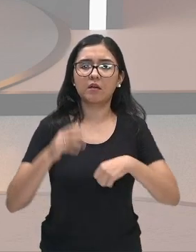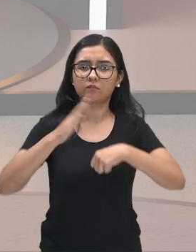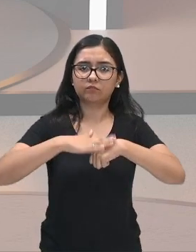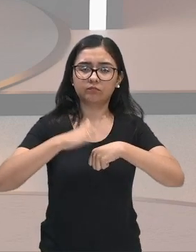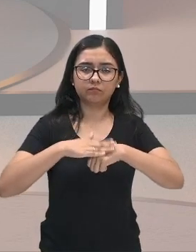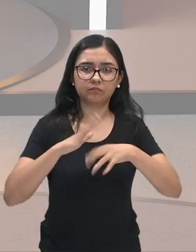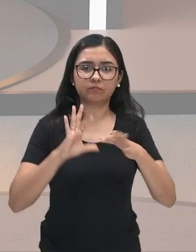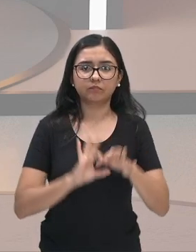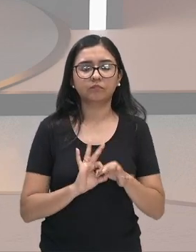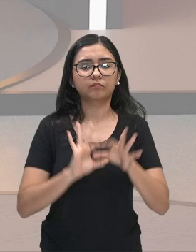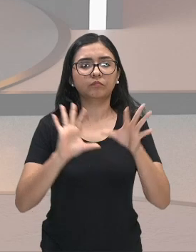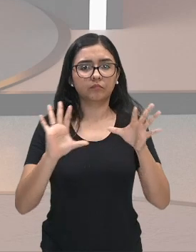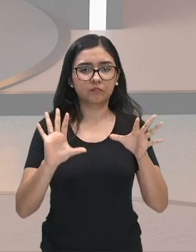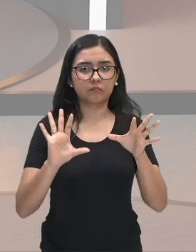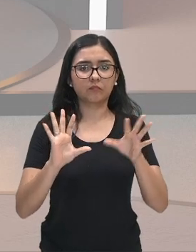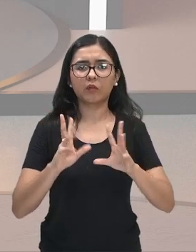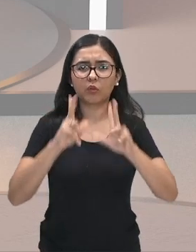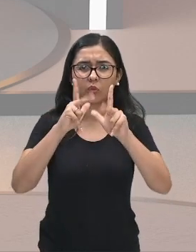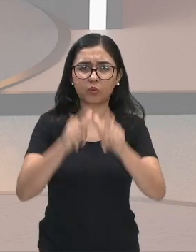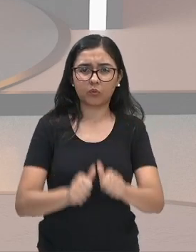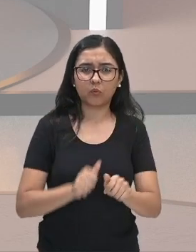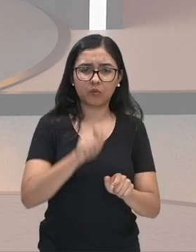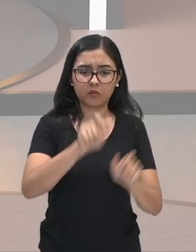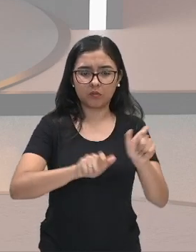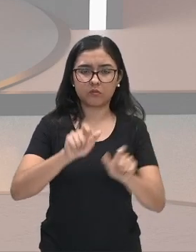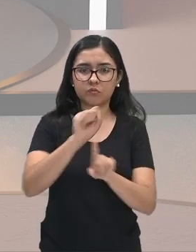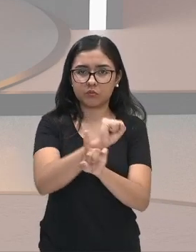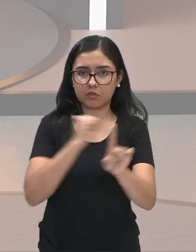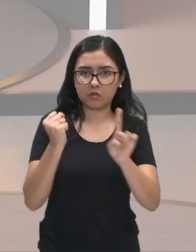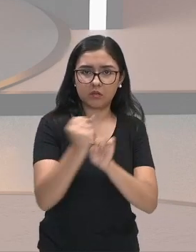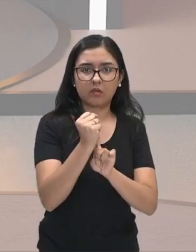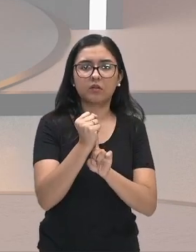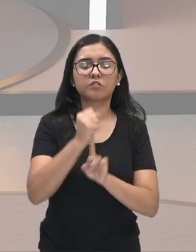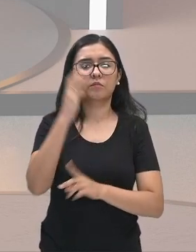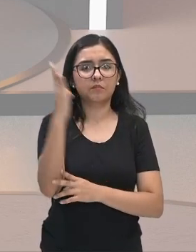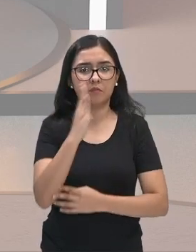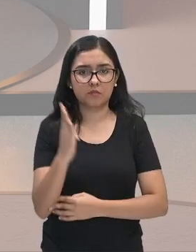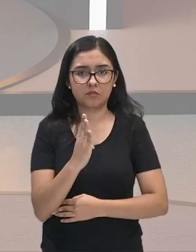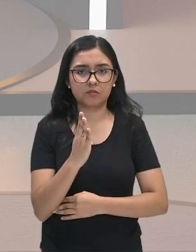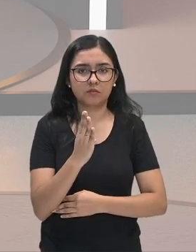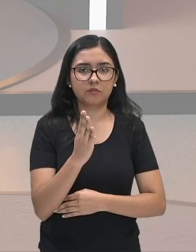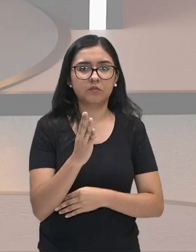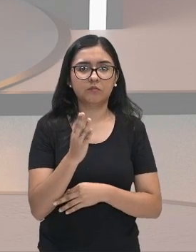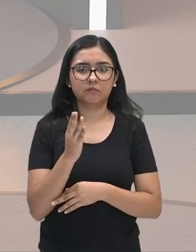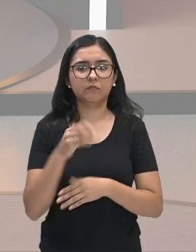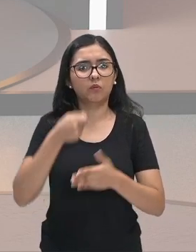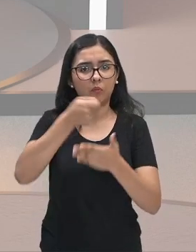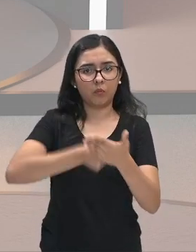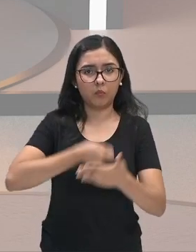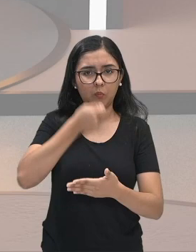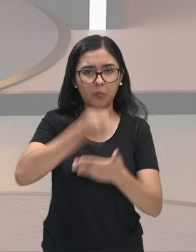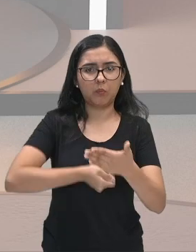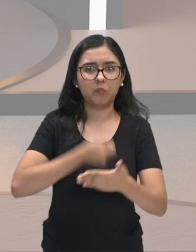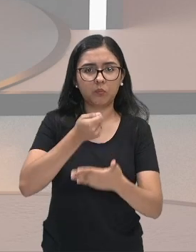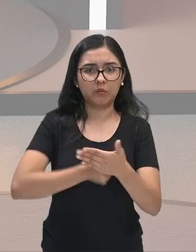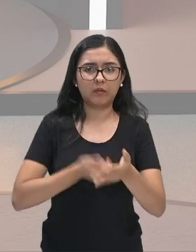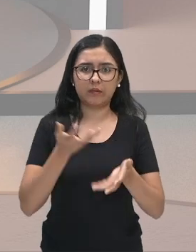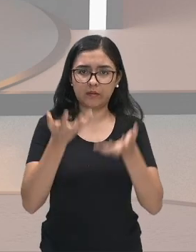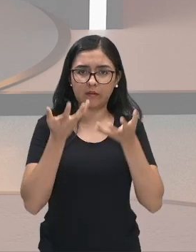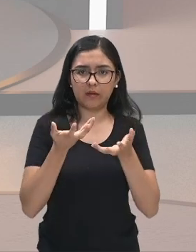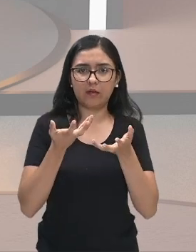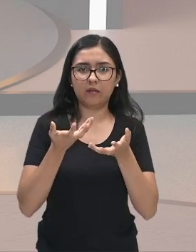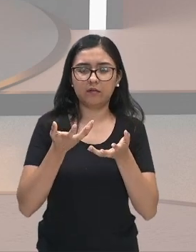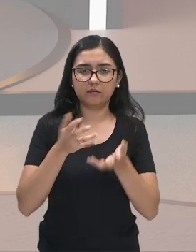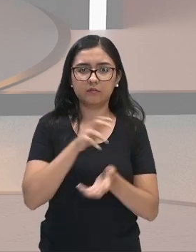independência, toda a sociedade brasileira busca essa revolução, quer essa revolução, a